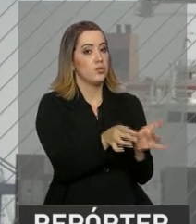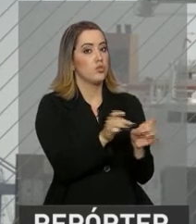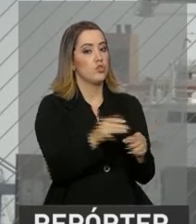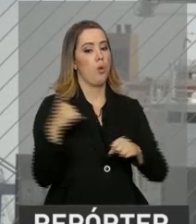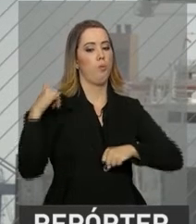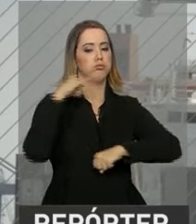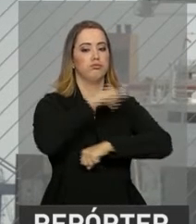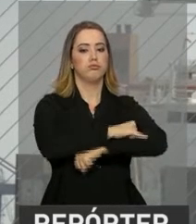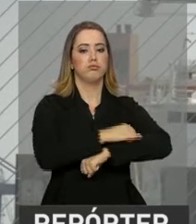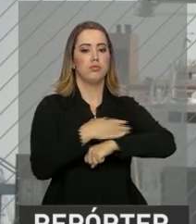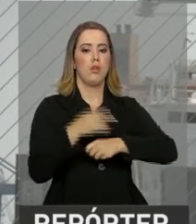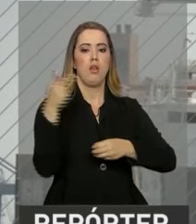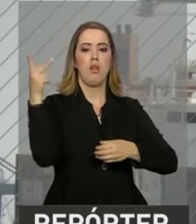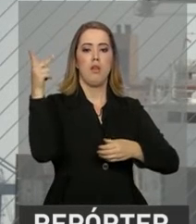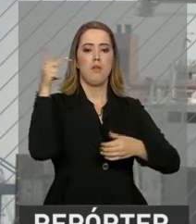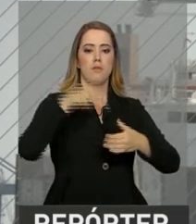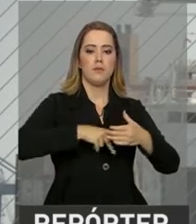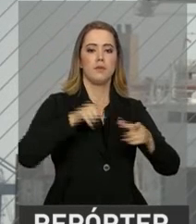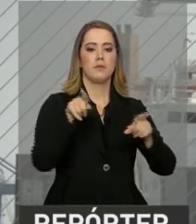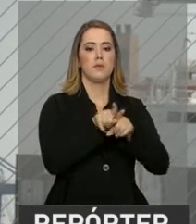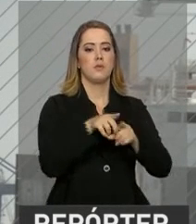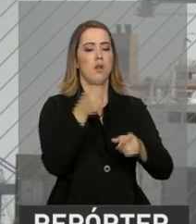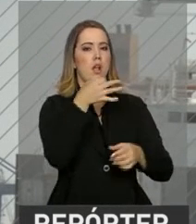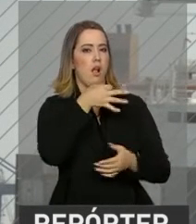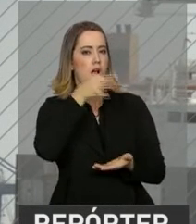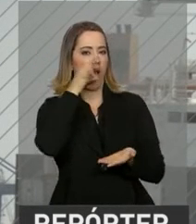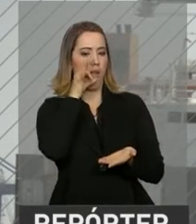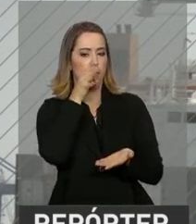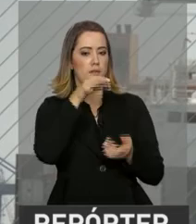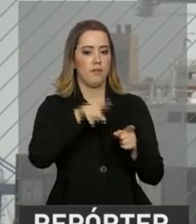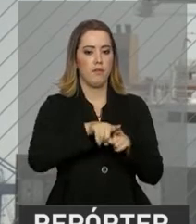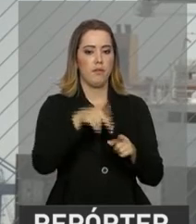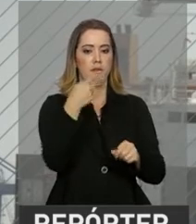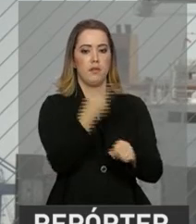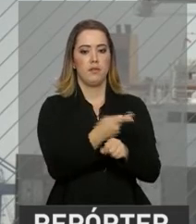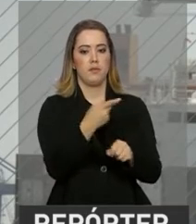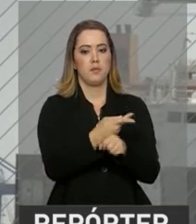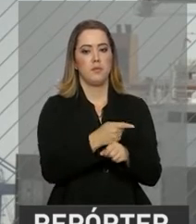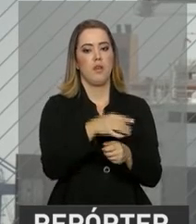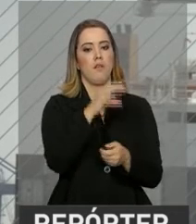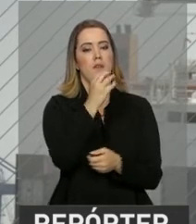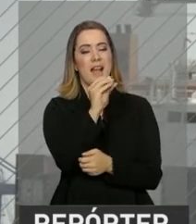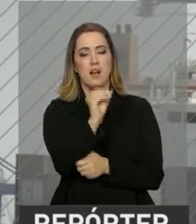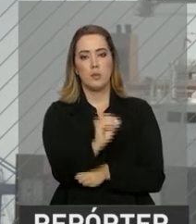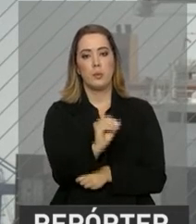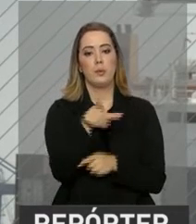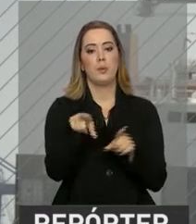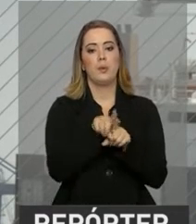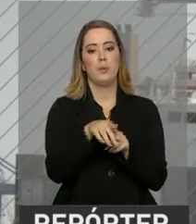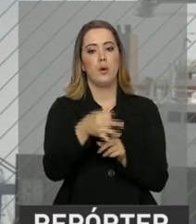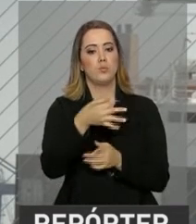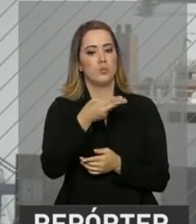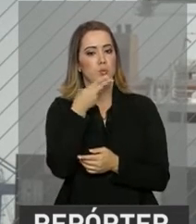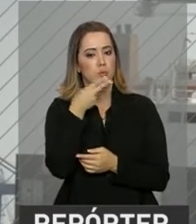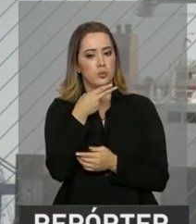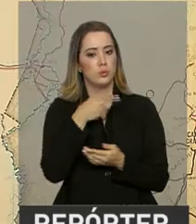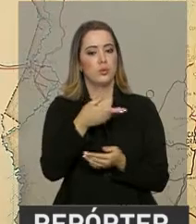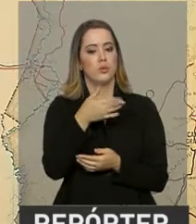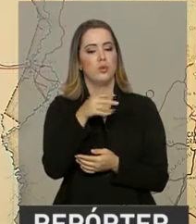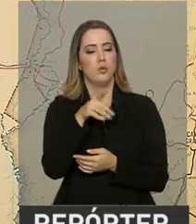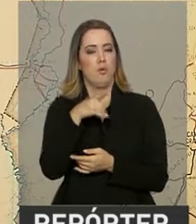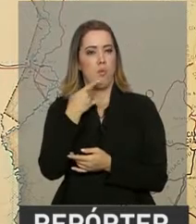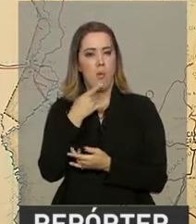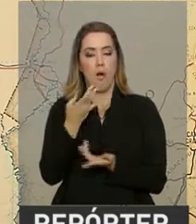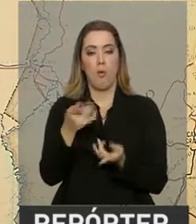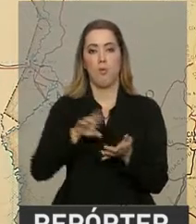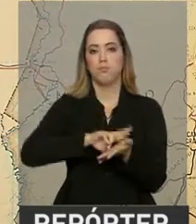produtos químicos café ferro aço álcool combustível carnes fumo suco de laranja de